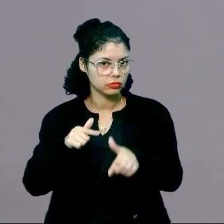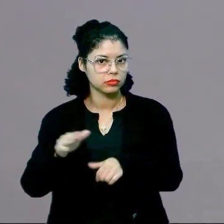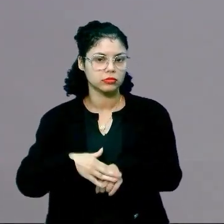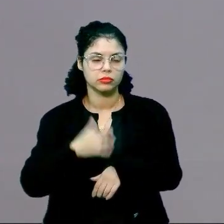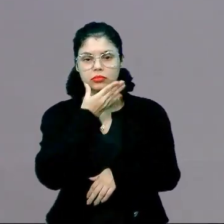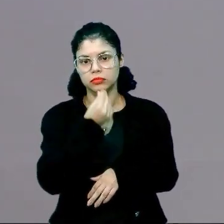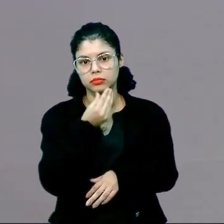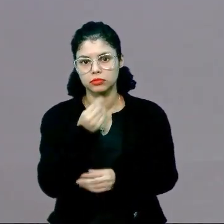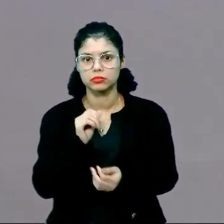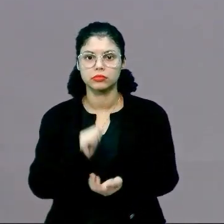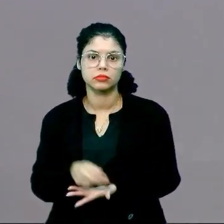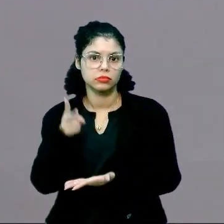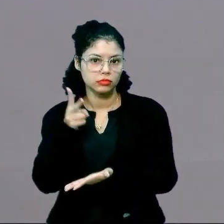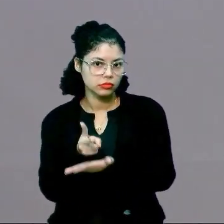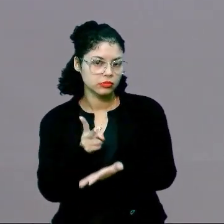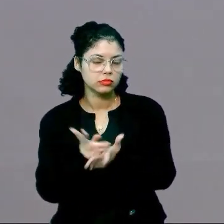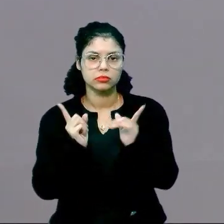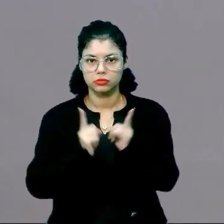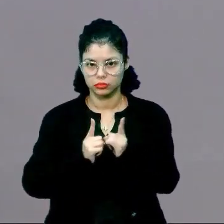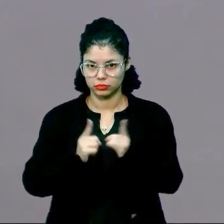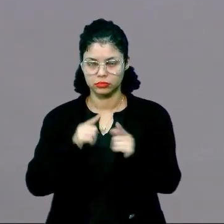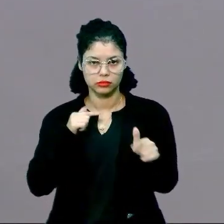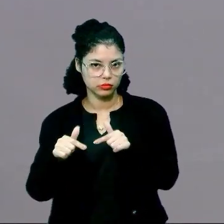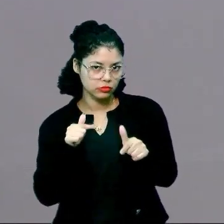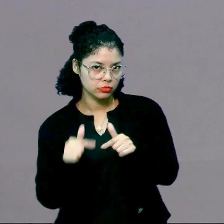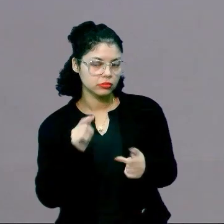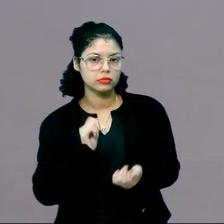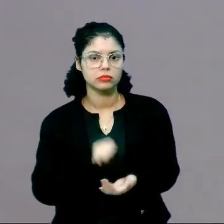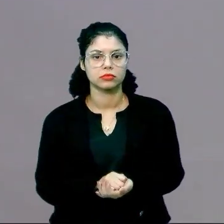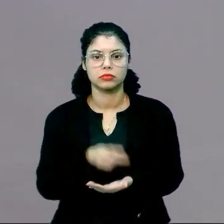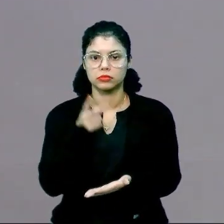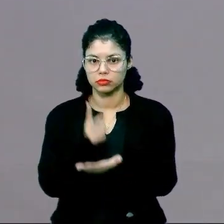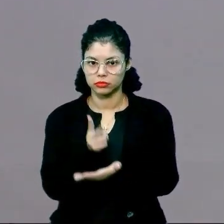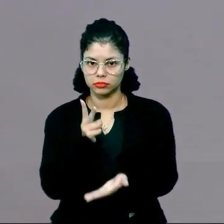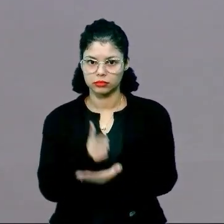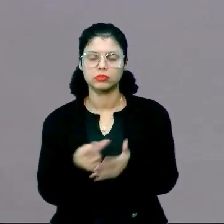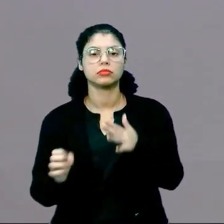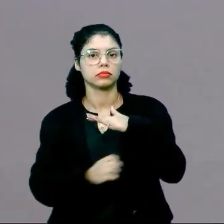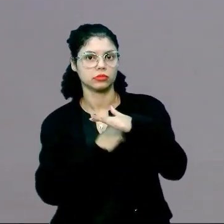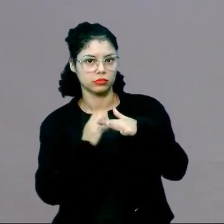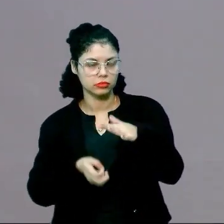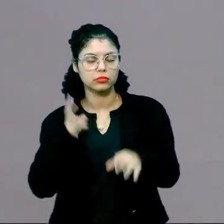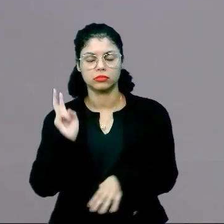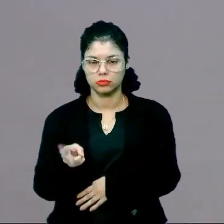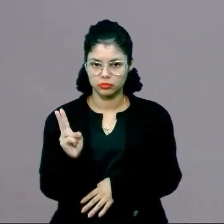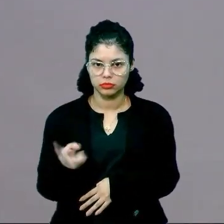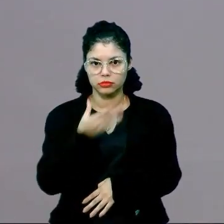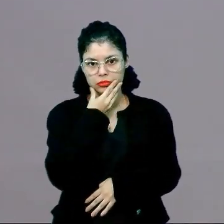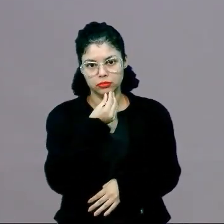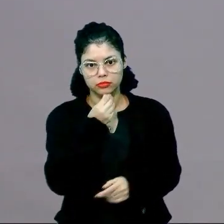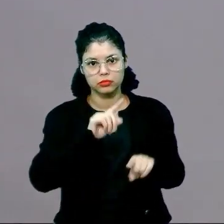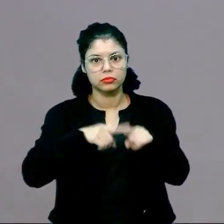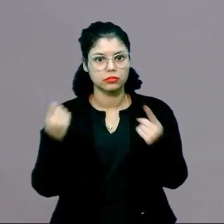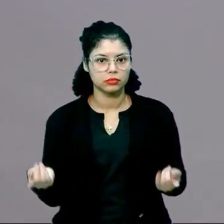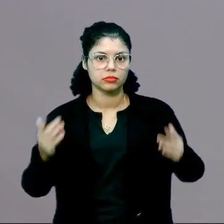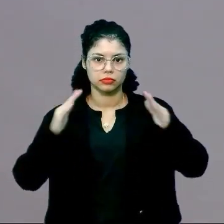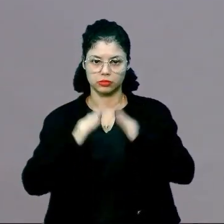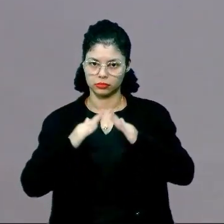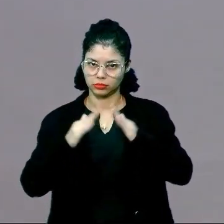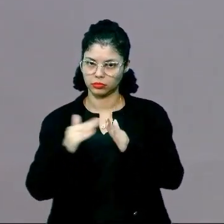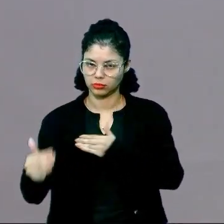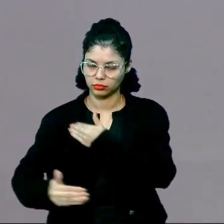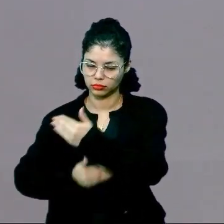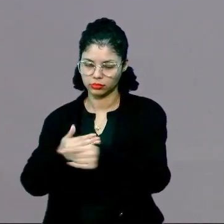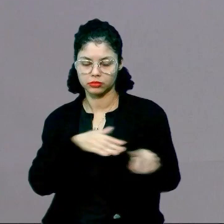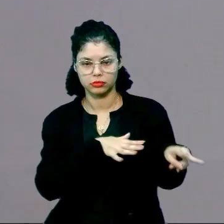Então, ela presta o mesmo serviço, ela pode estar trabalhando na mesma empresa que o homem, mas em casa, durante